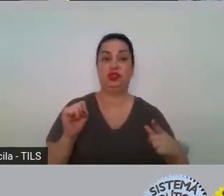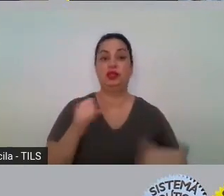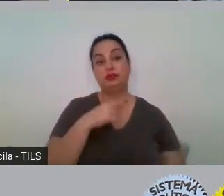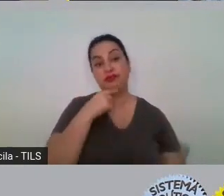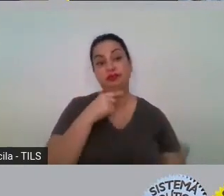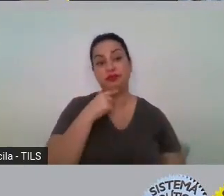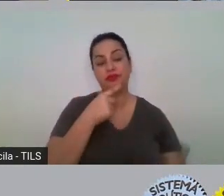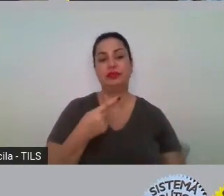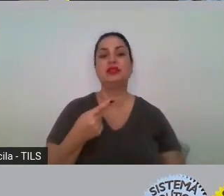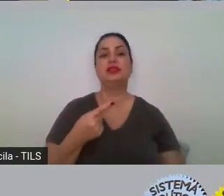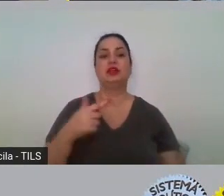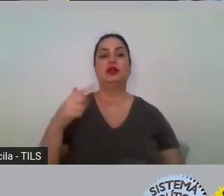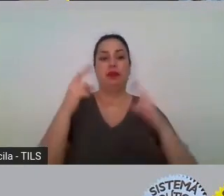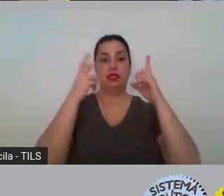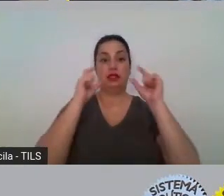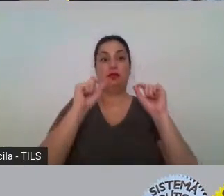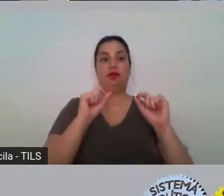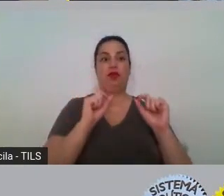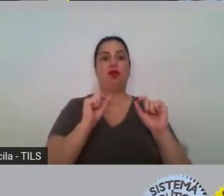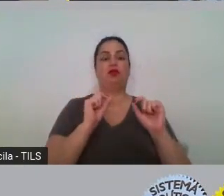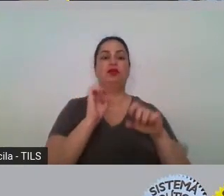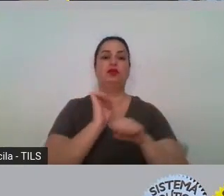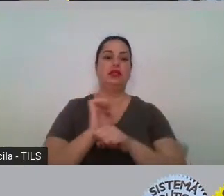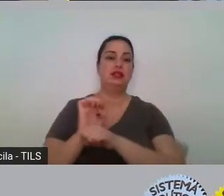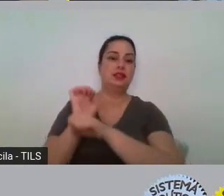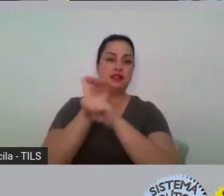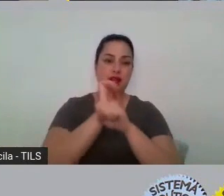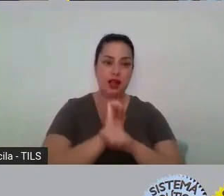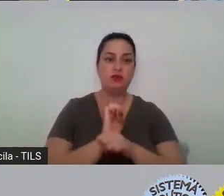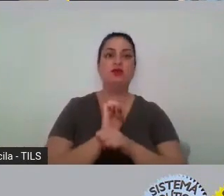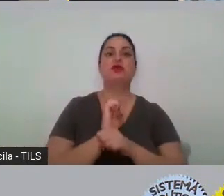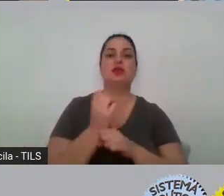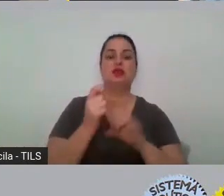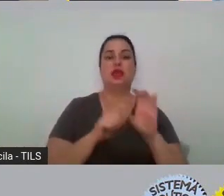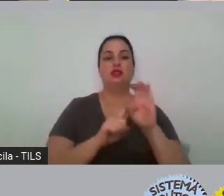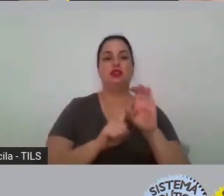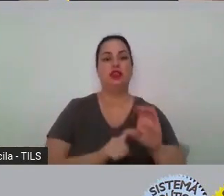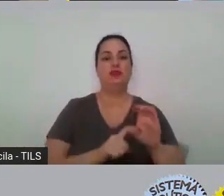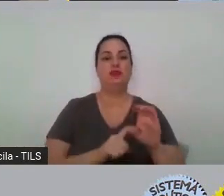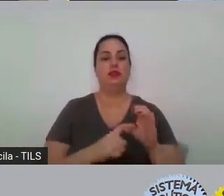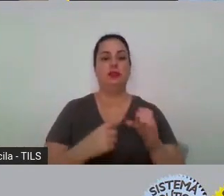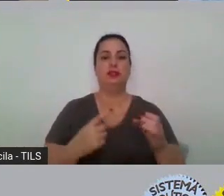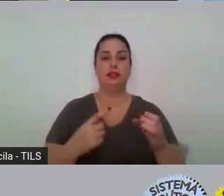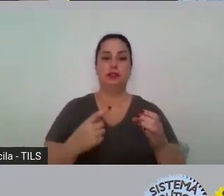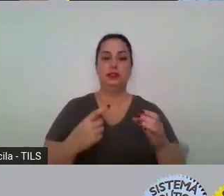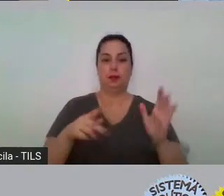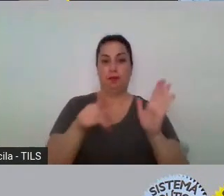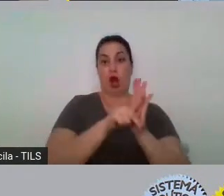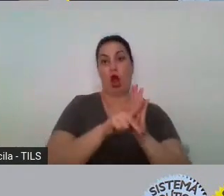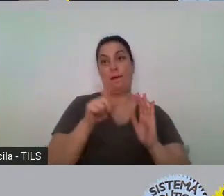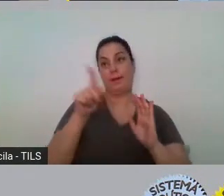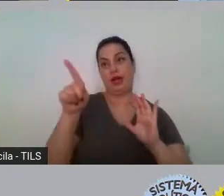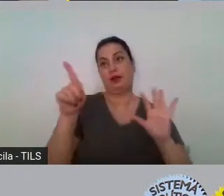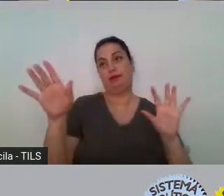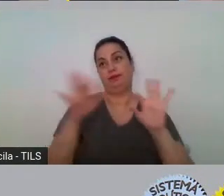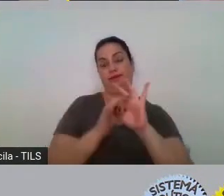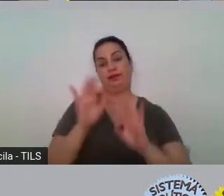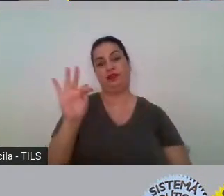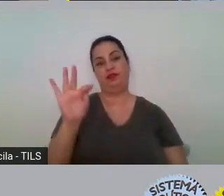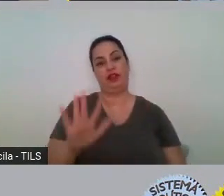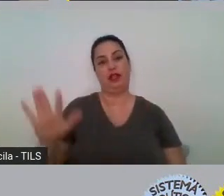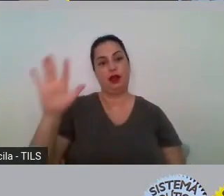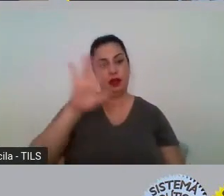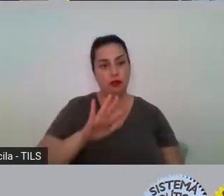dos estados, que é parte da dívida da União, ele tem, enquanto nós temos as privatizações